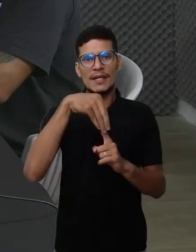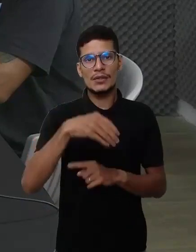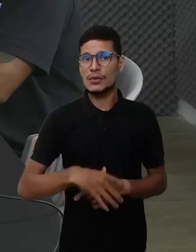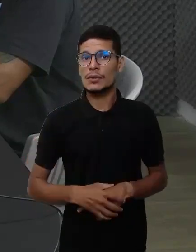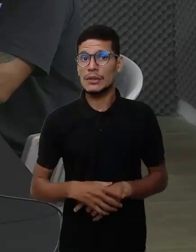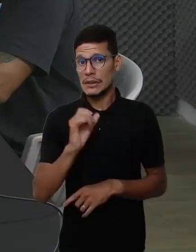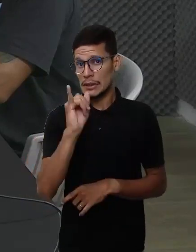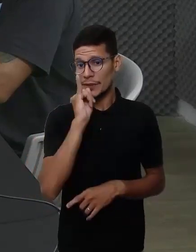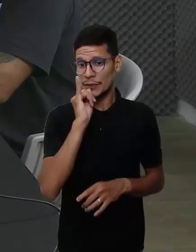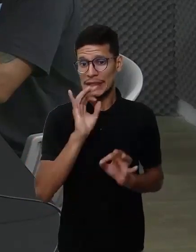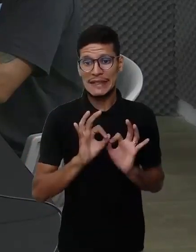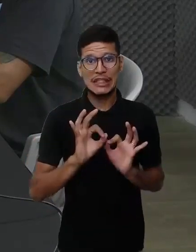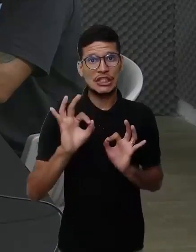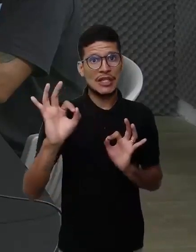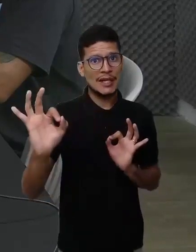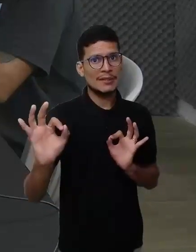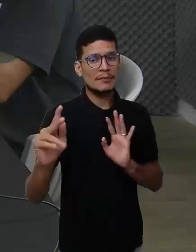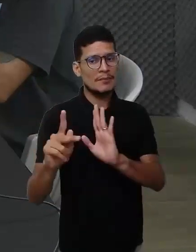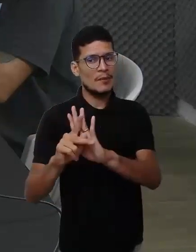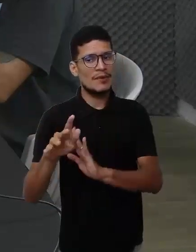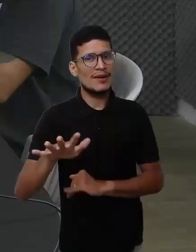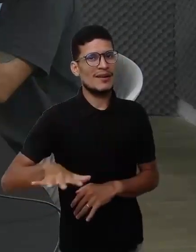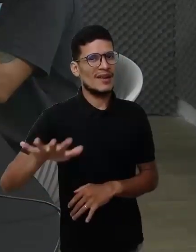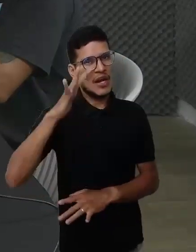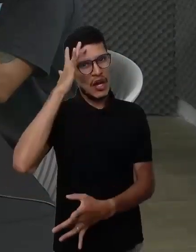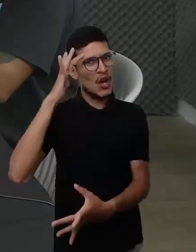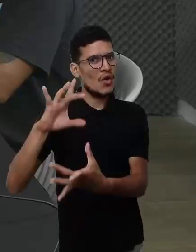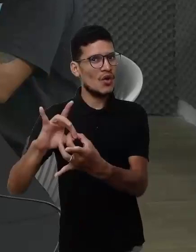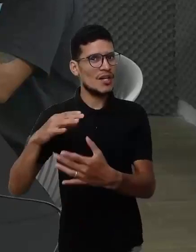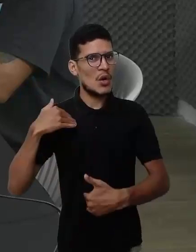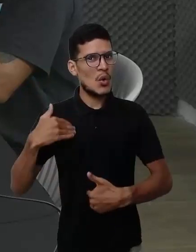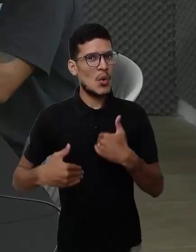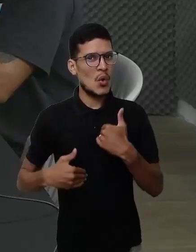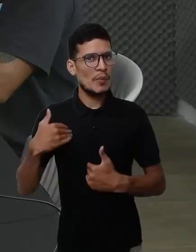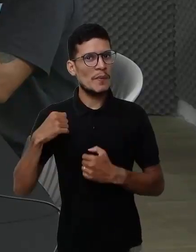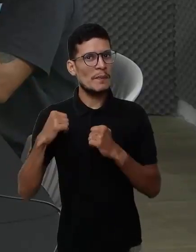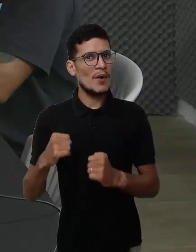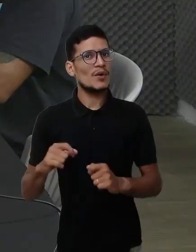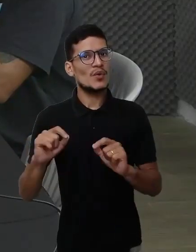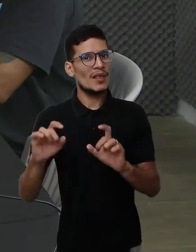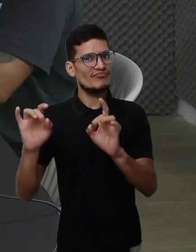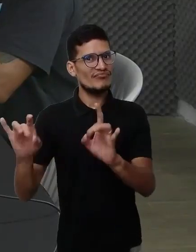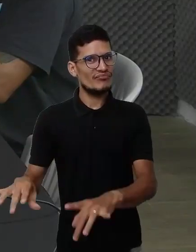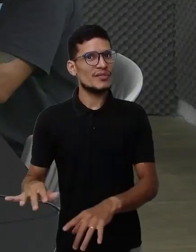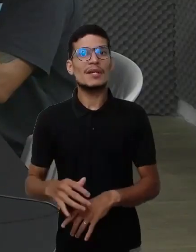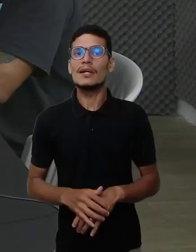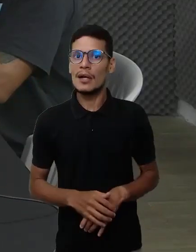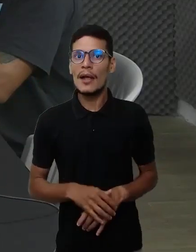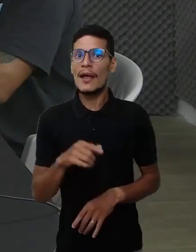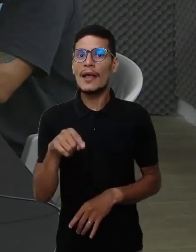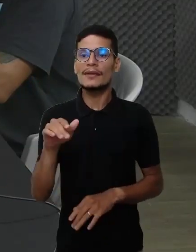Quanto mais distante ele tiver daquela lógica e daqueles corpos que podem ser descartados,